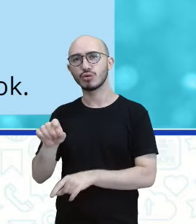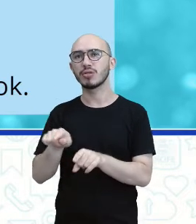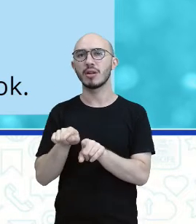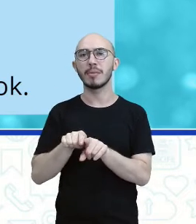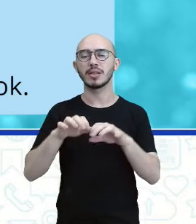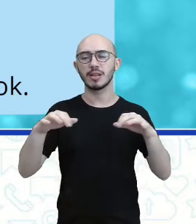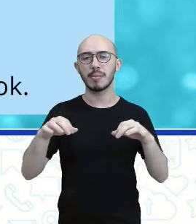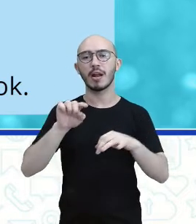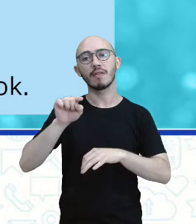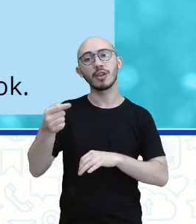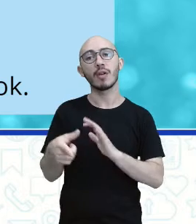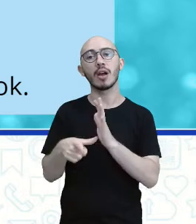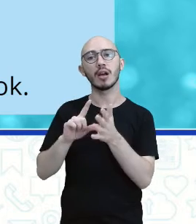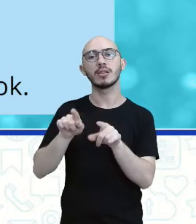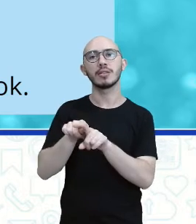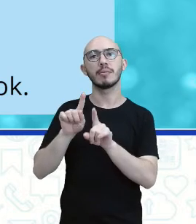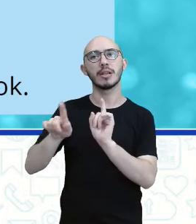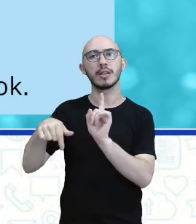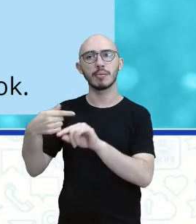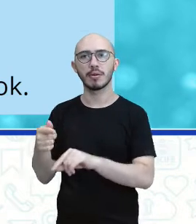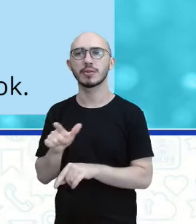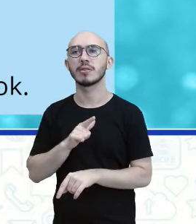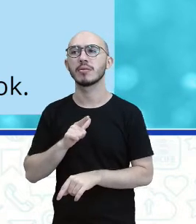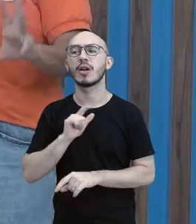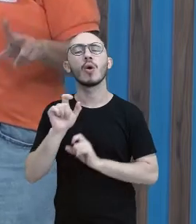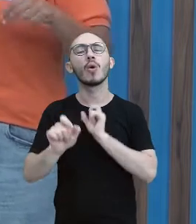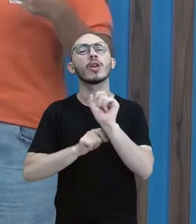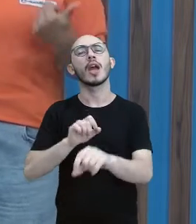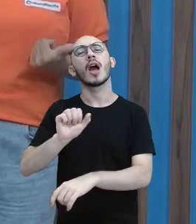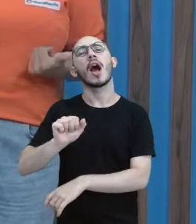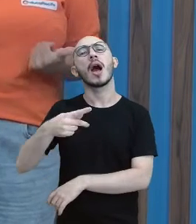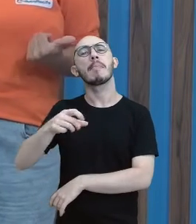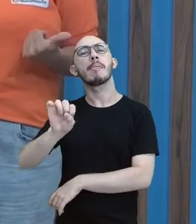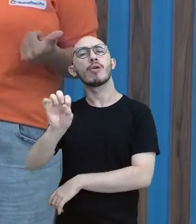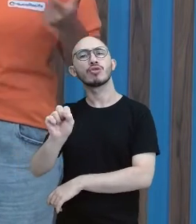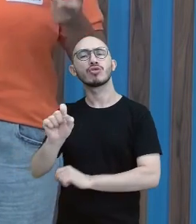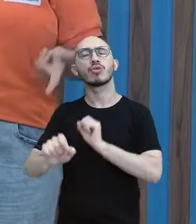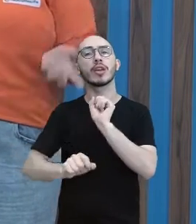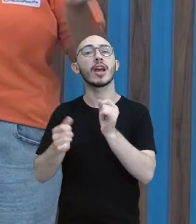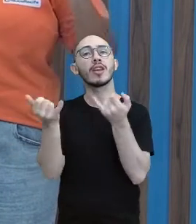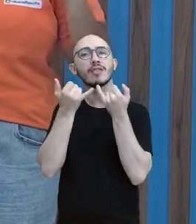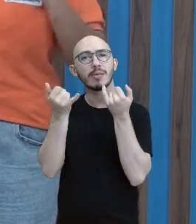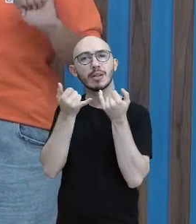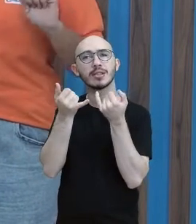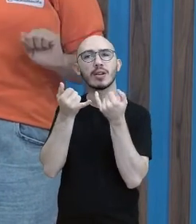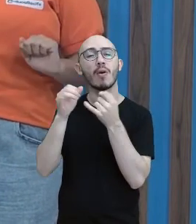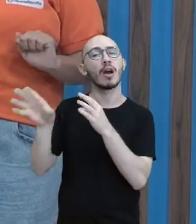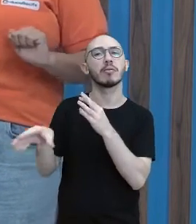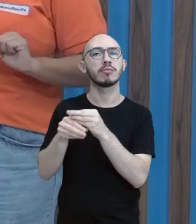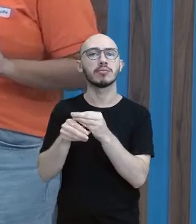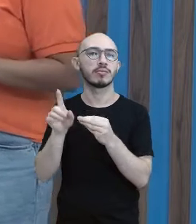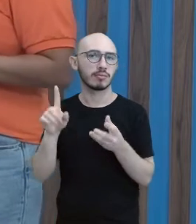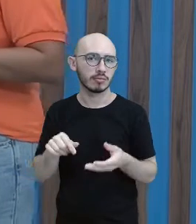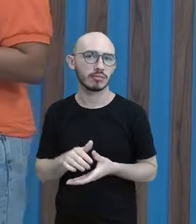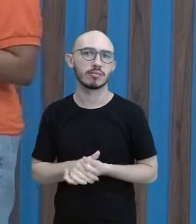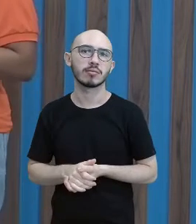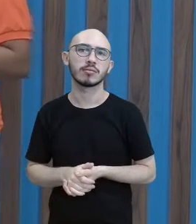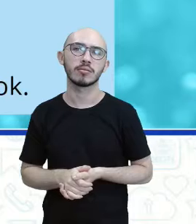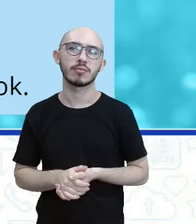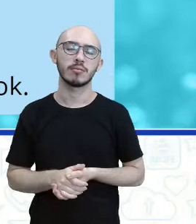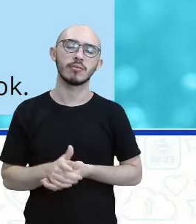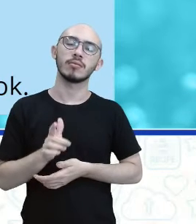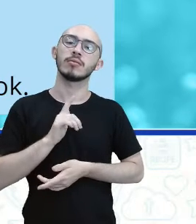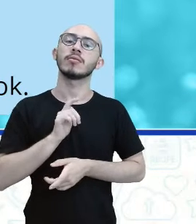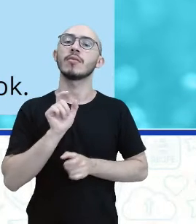colocada antes e após o aposto. E o aposto é o quê? É aquela informação extra, que, de novo, é uma informação acessória. É